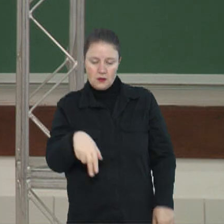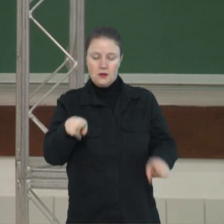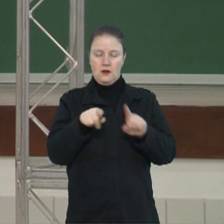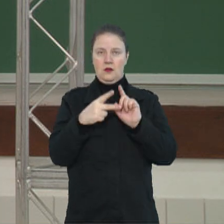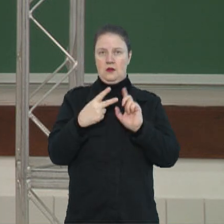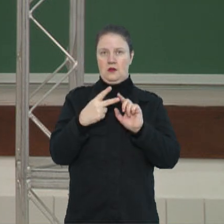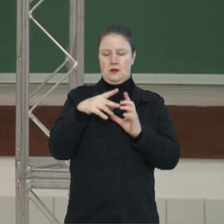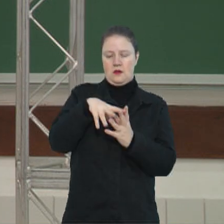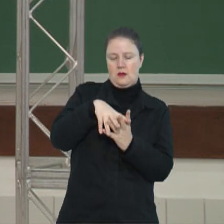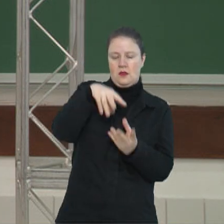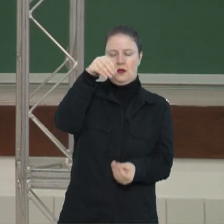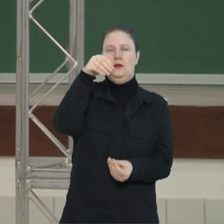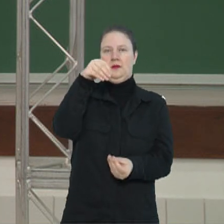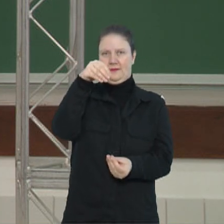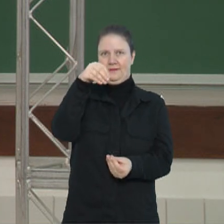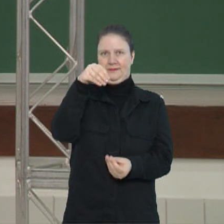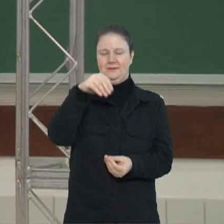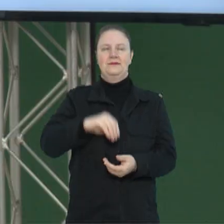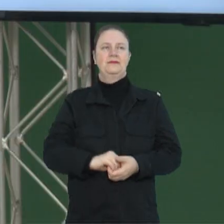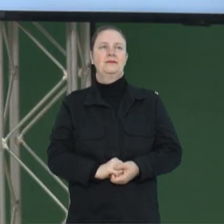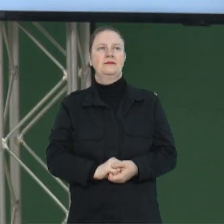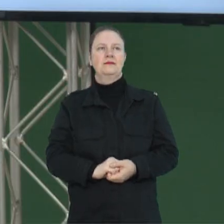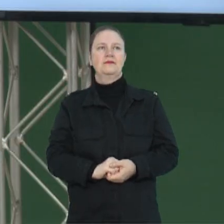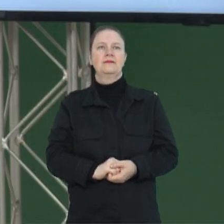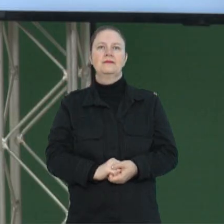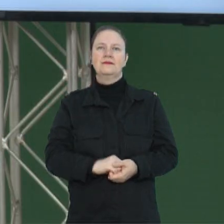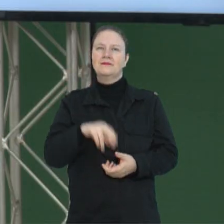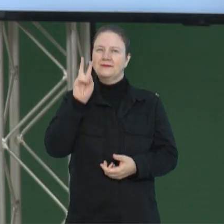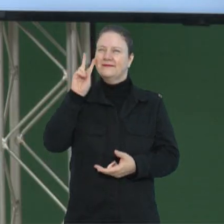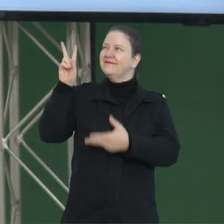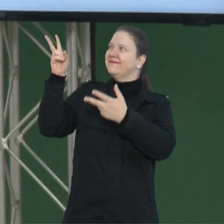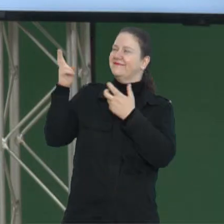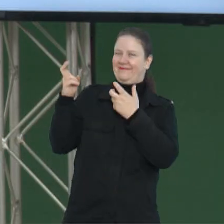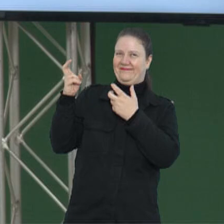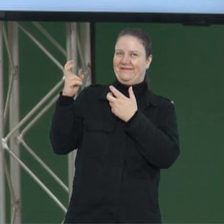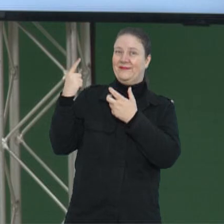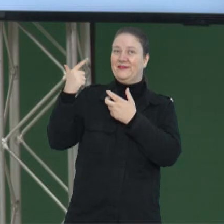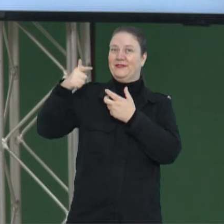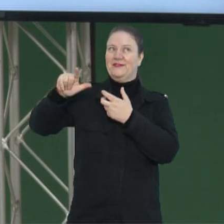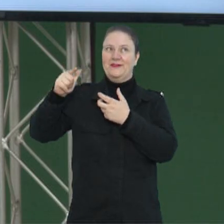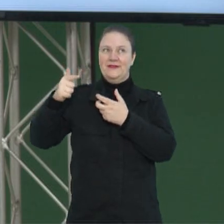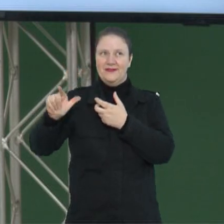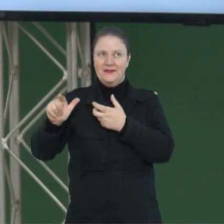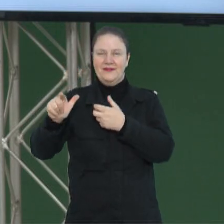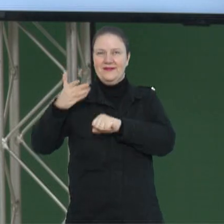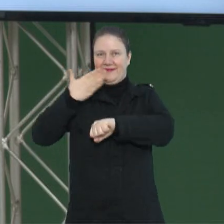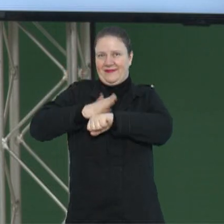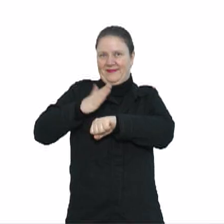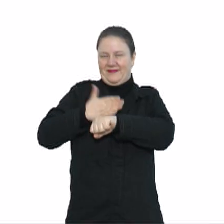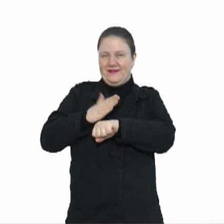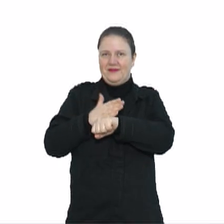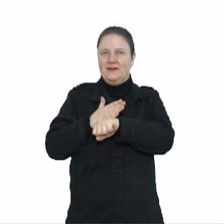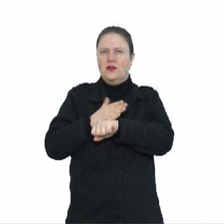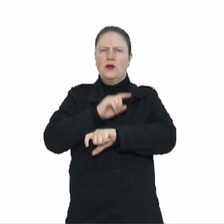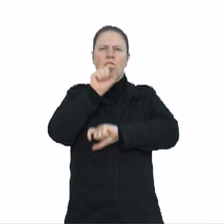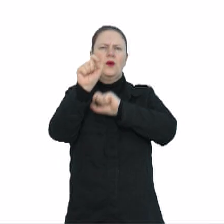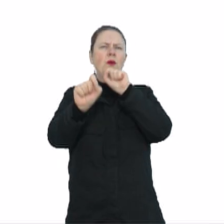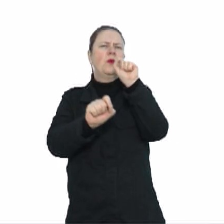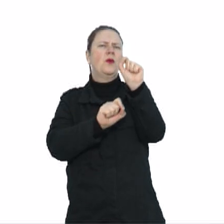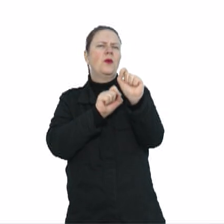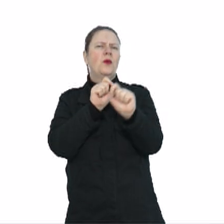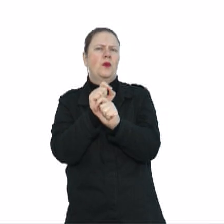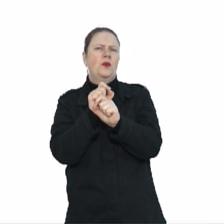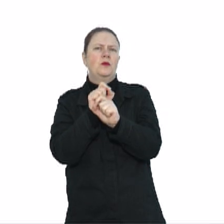dos desejos do corpo. Okay? Seguindo aí, né, uma última questão para a gente fechar a nossa aula. Em que medida,